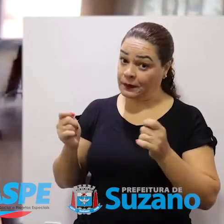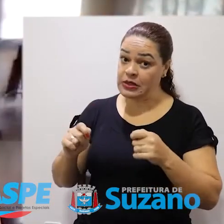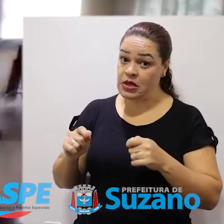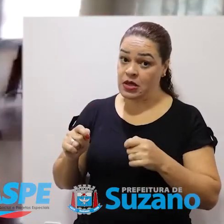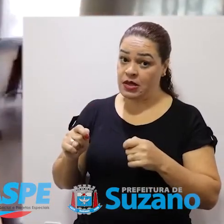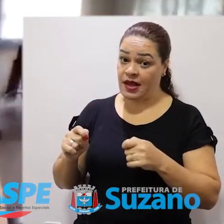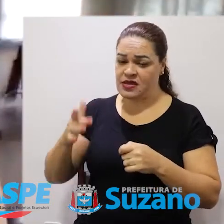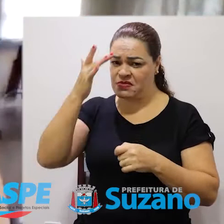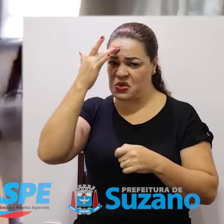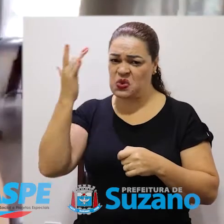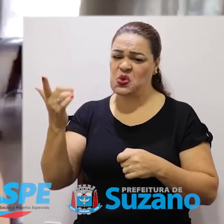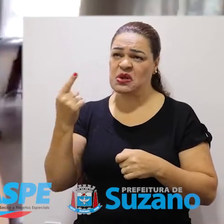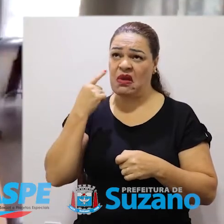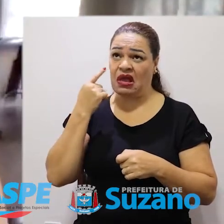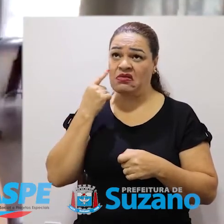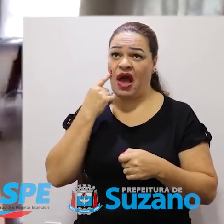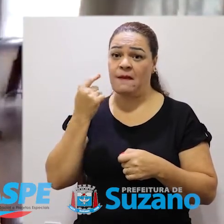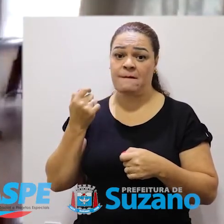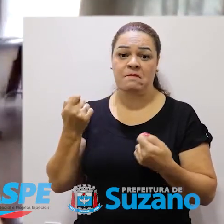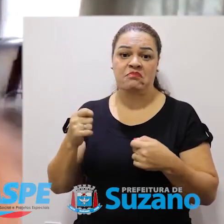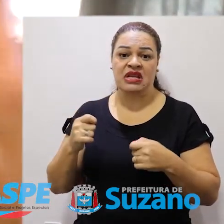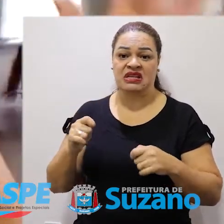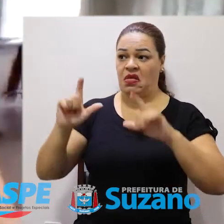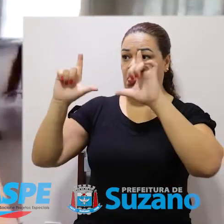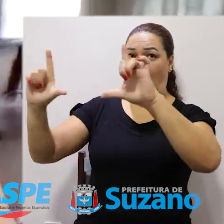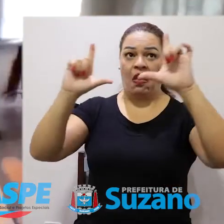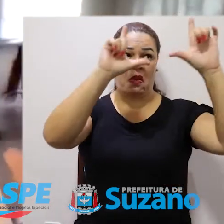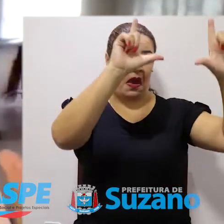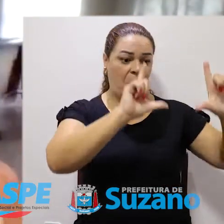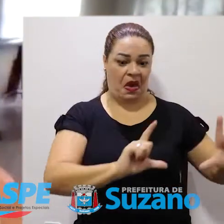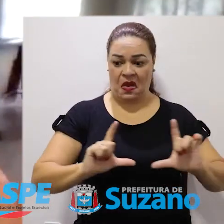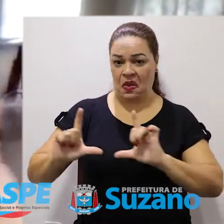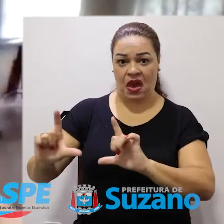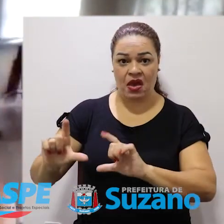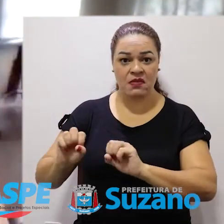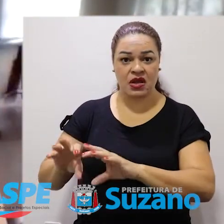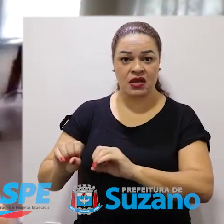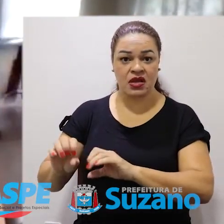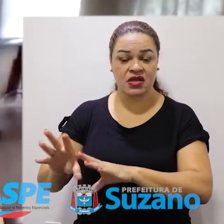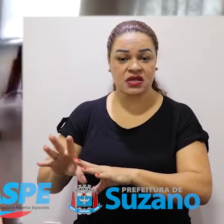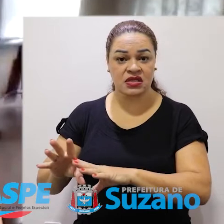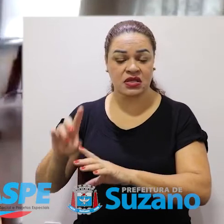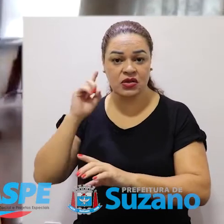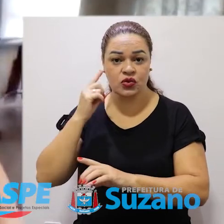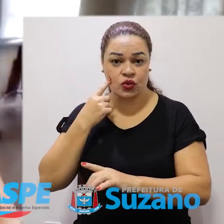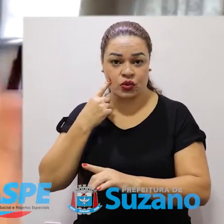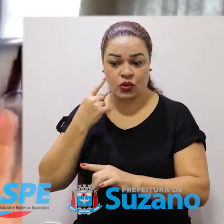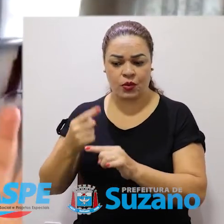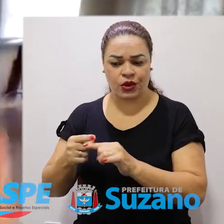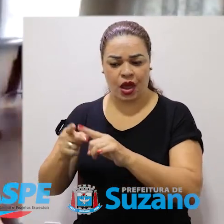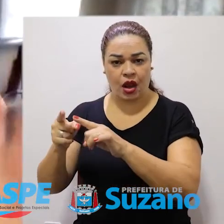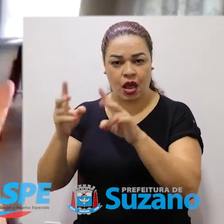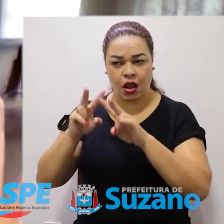precisa etiquetar o mundo para o surdo, né? Colocar um monte de imagem. Só porque a gente está falando que ele é um sujeito visual.